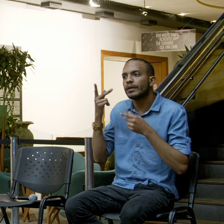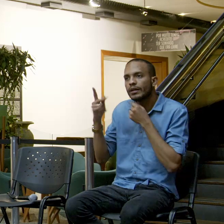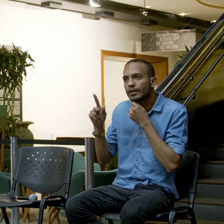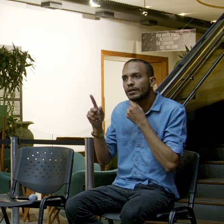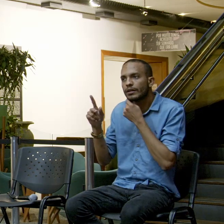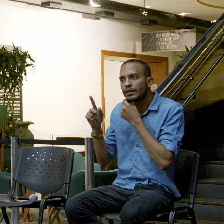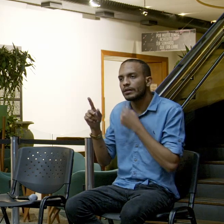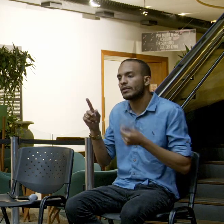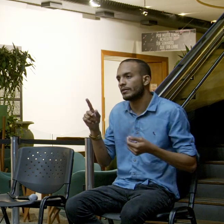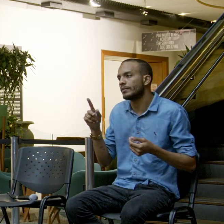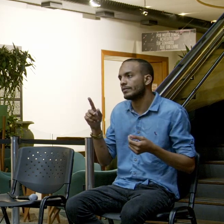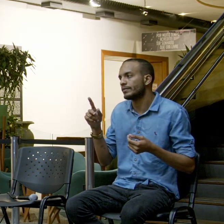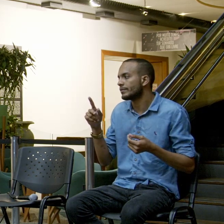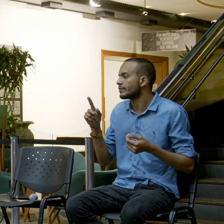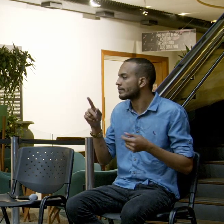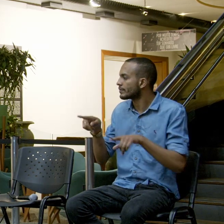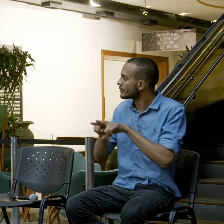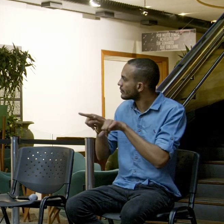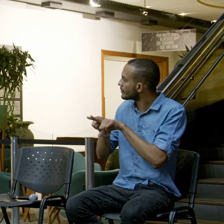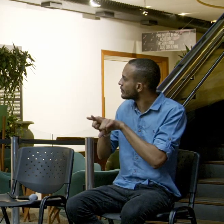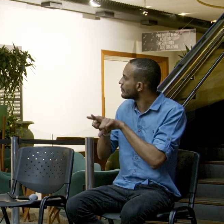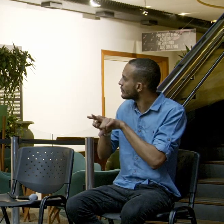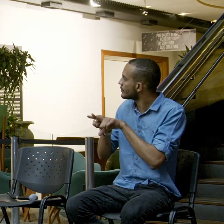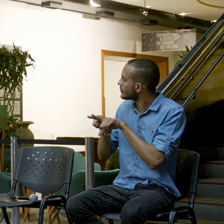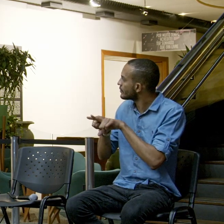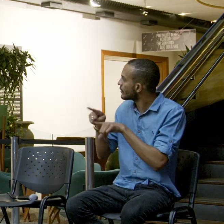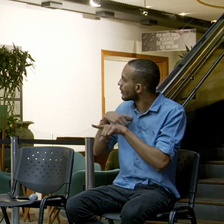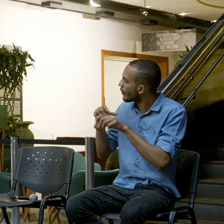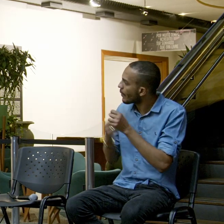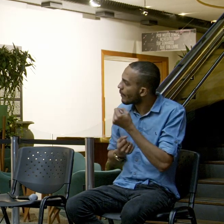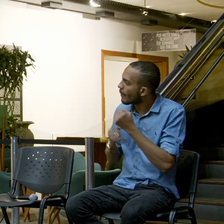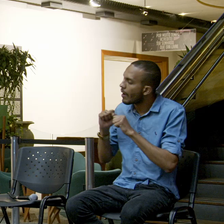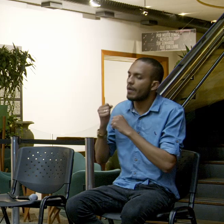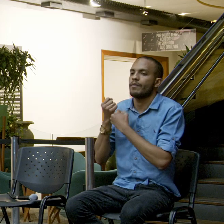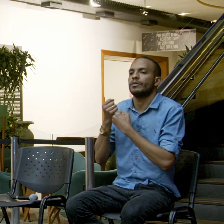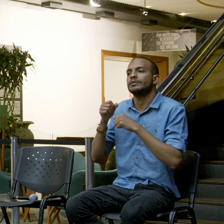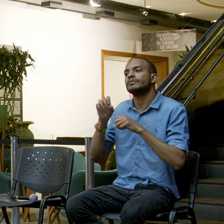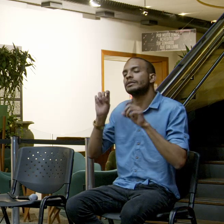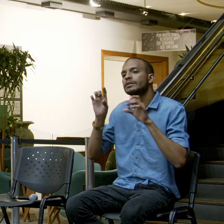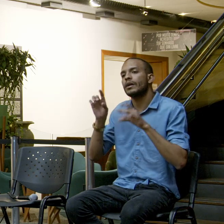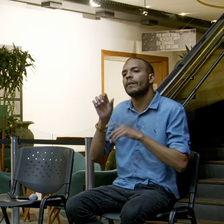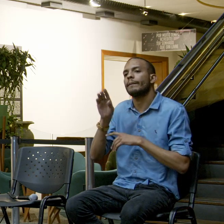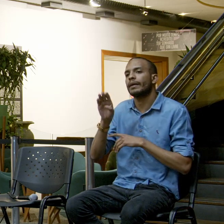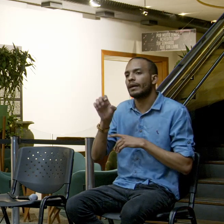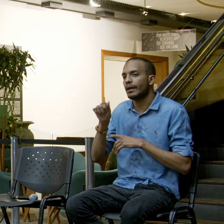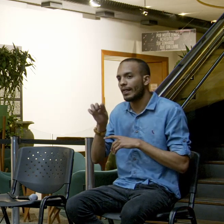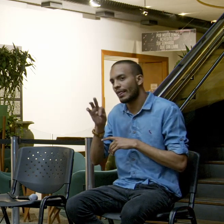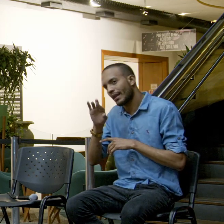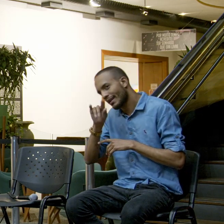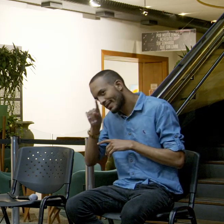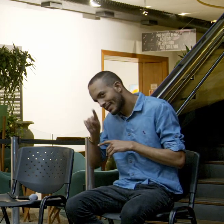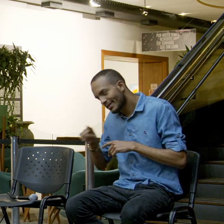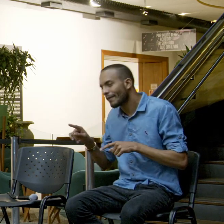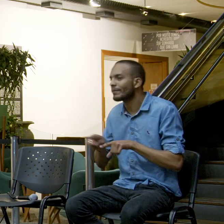Ana Maria Maiolino junto com Paulo Herkenhoff, tem um apoio especial de Beatriz e Camila Yunes Guarita, que